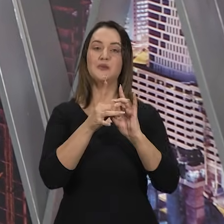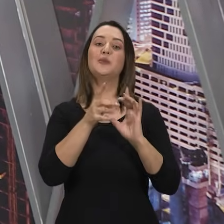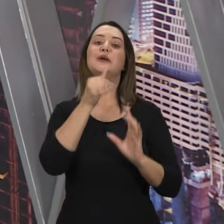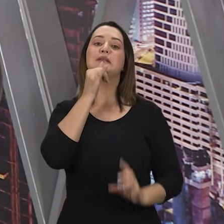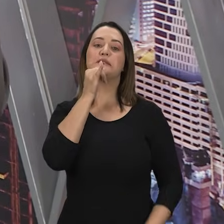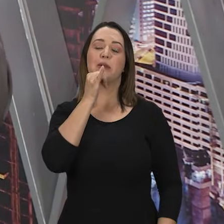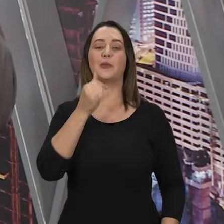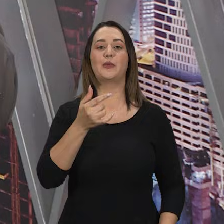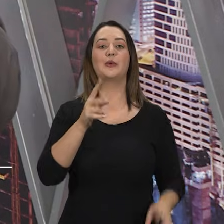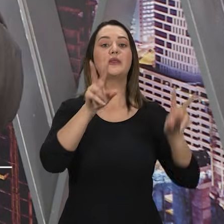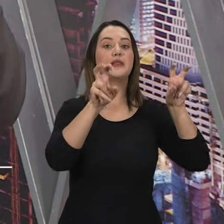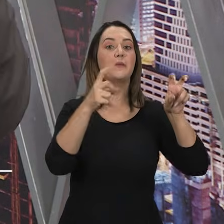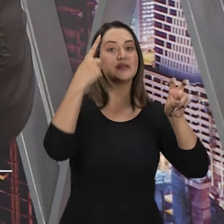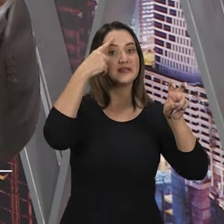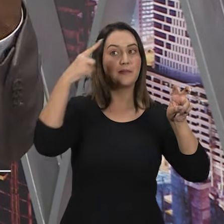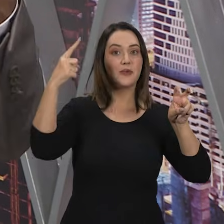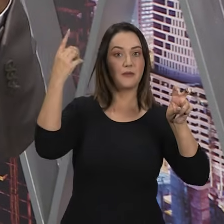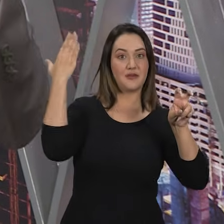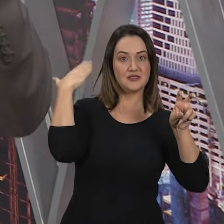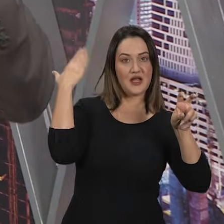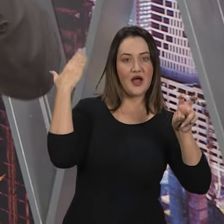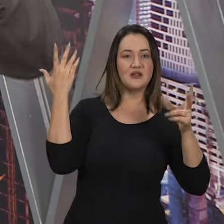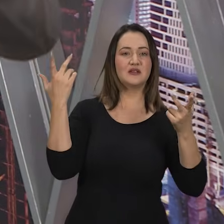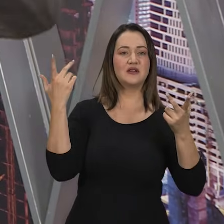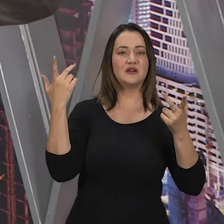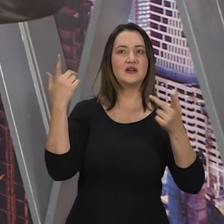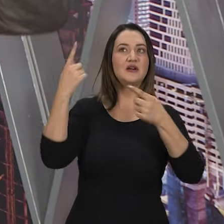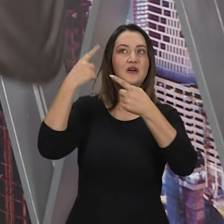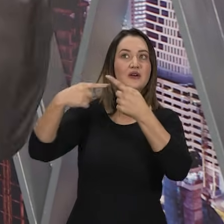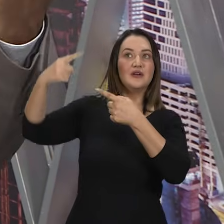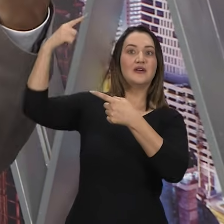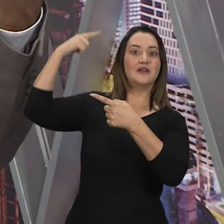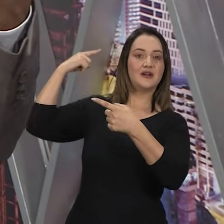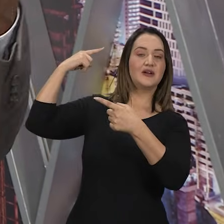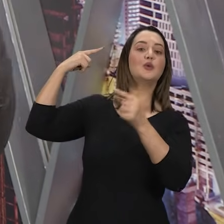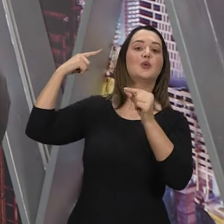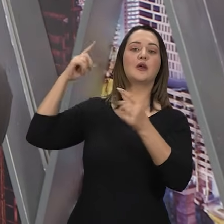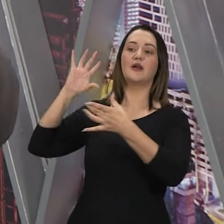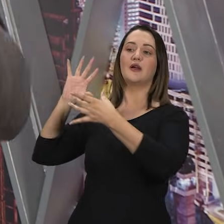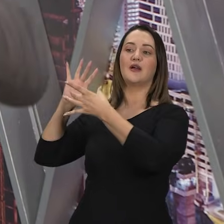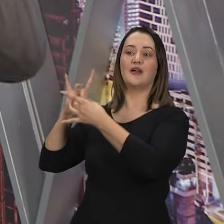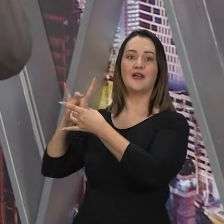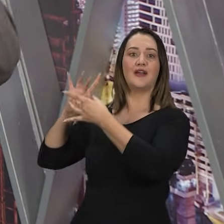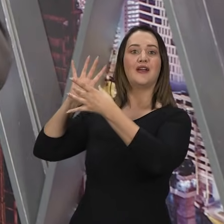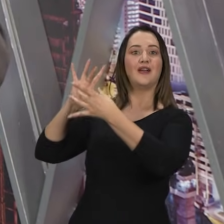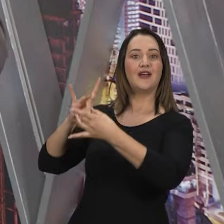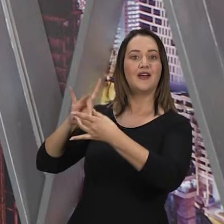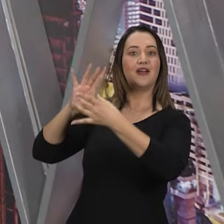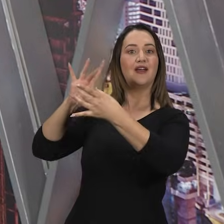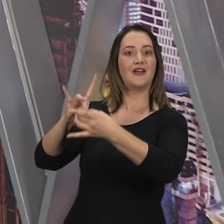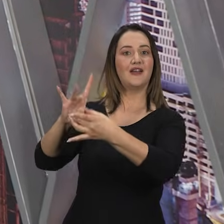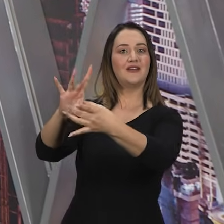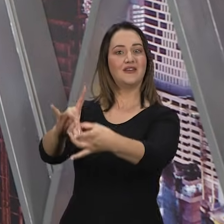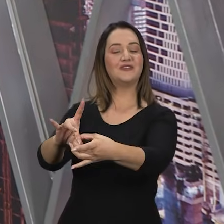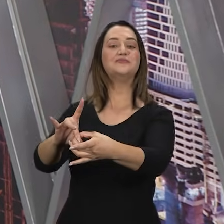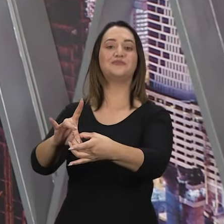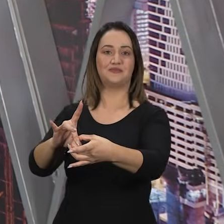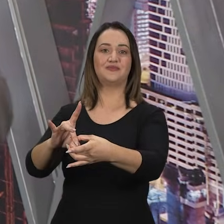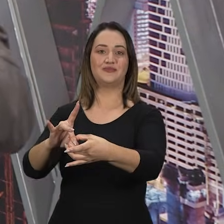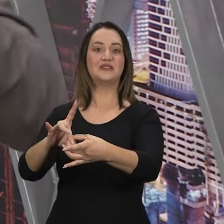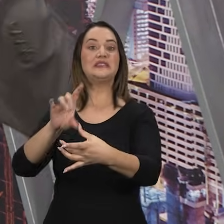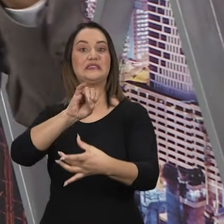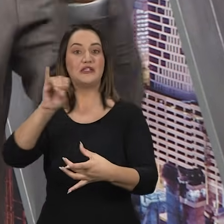parar para analisar o tema da semana passada com a da outra semana anterior, eles vão formando elos de uma